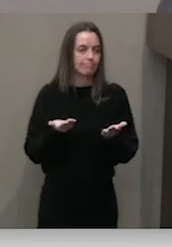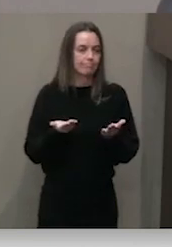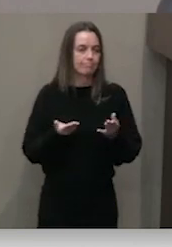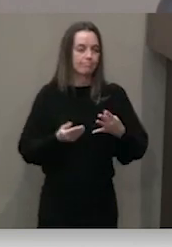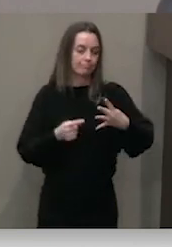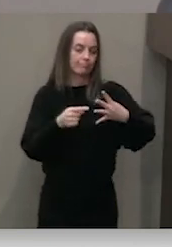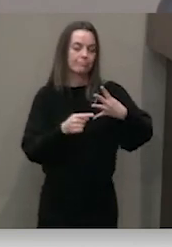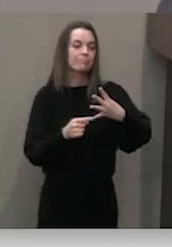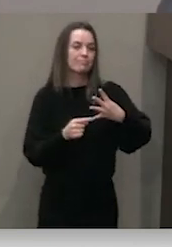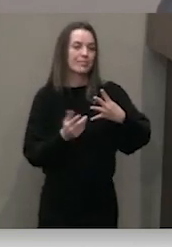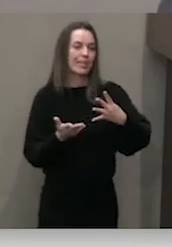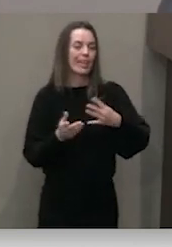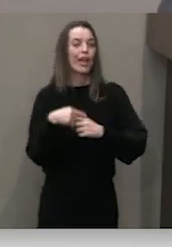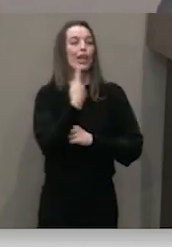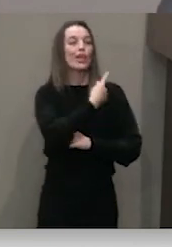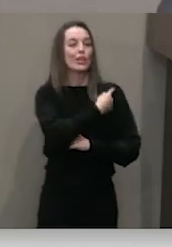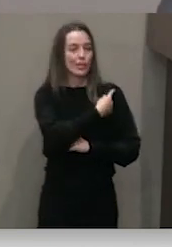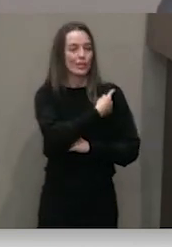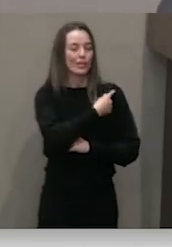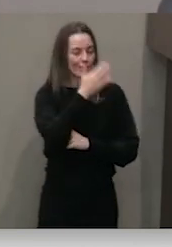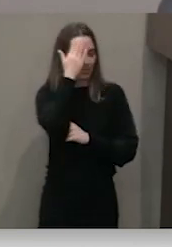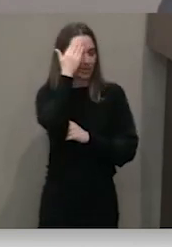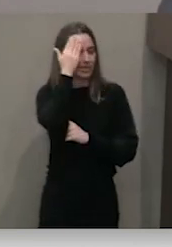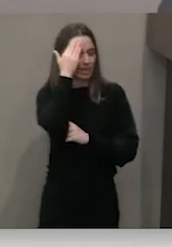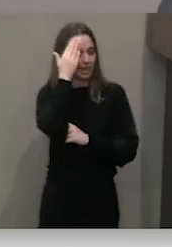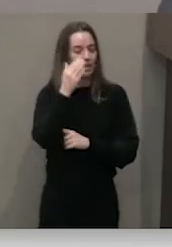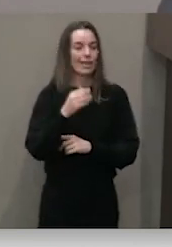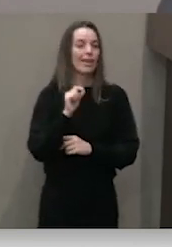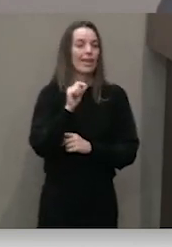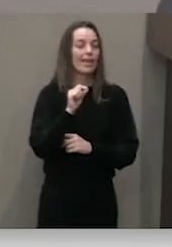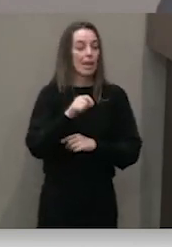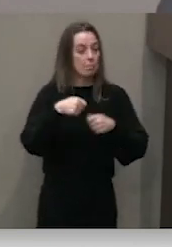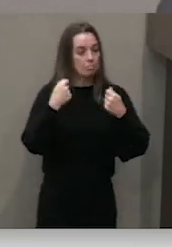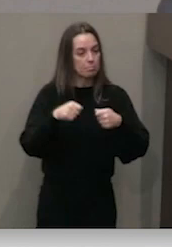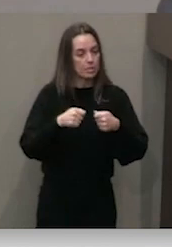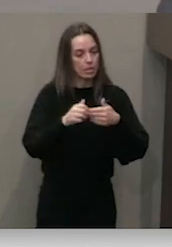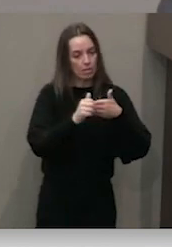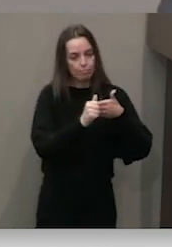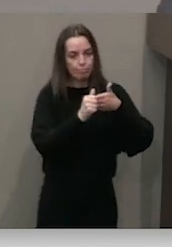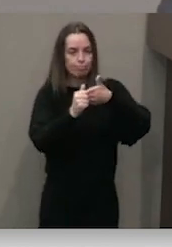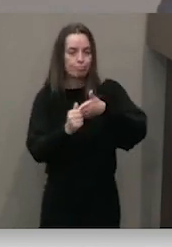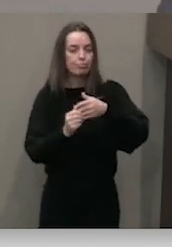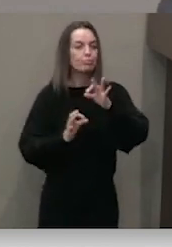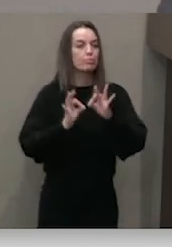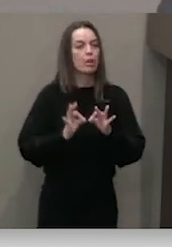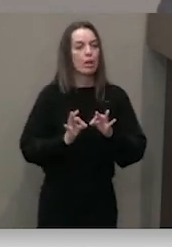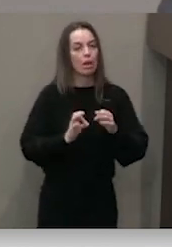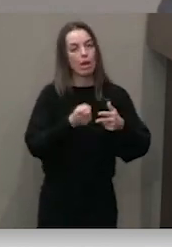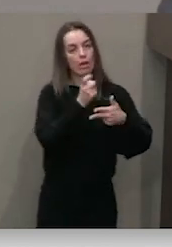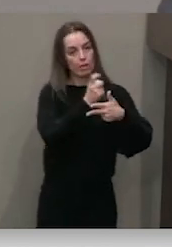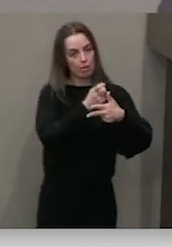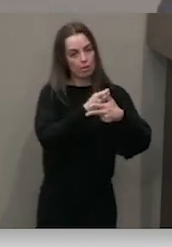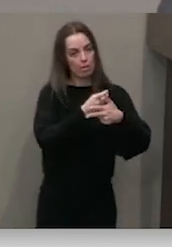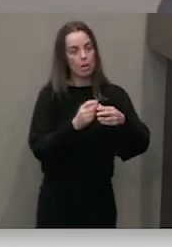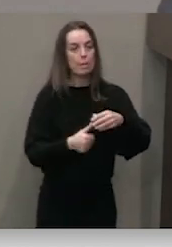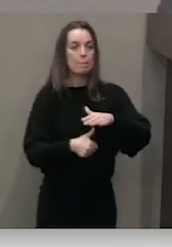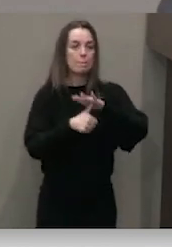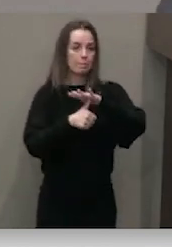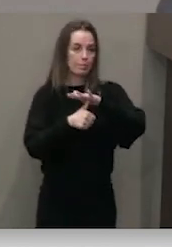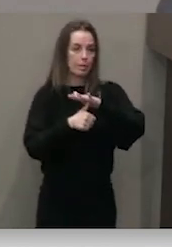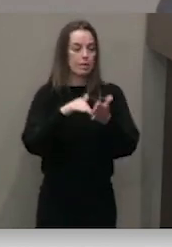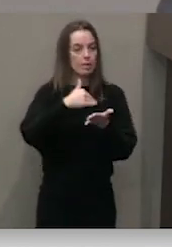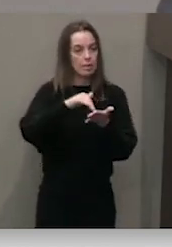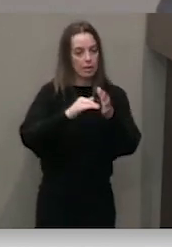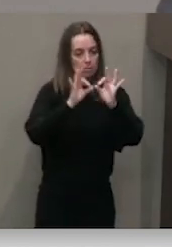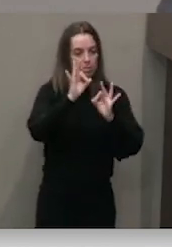né? Quem tem a obrigação de saber e de conduzir esse processo é o Executivo Municipal, especialmente a Secretaria de Planejamento e